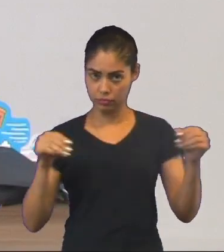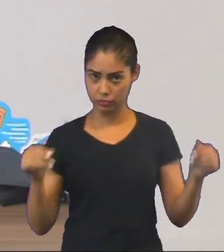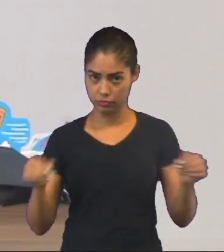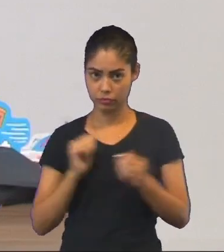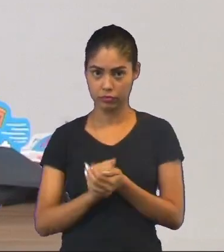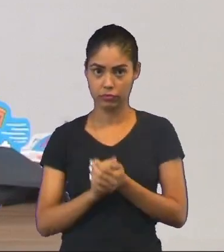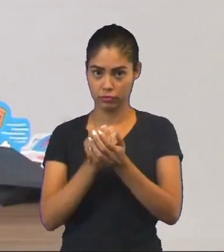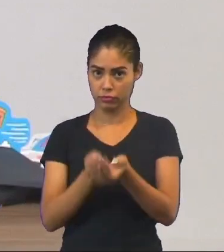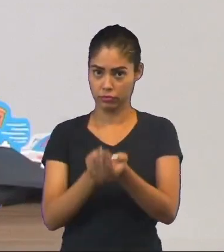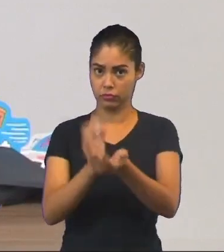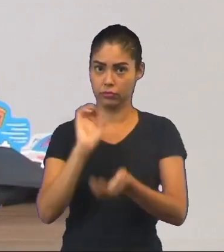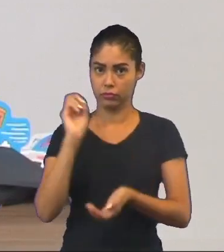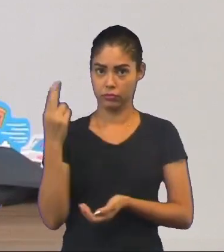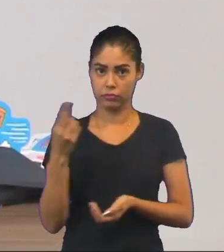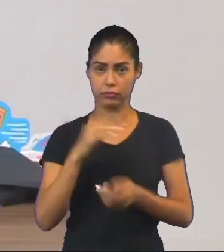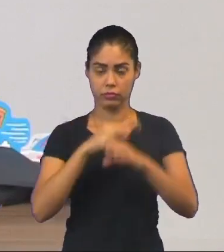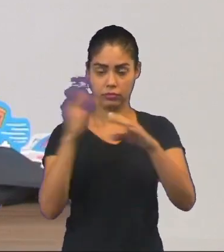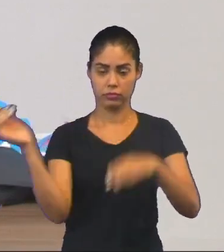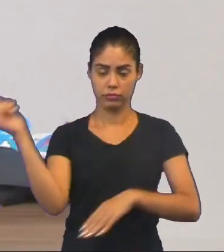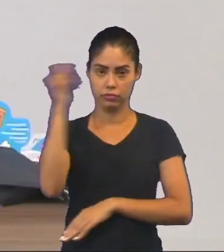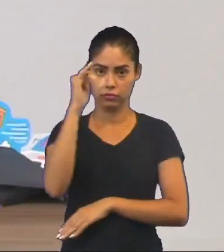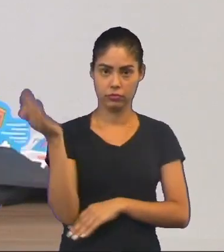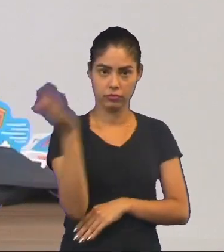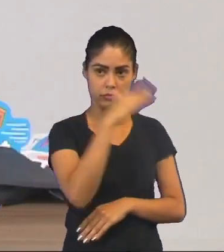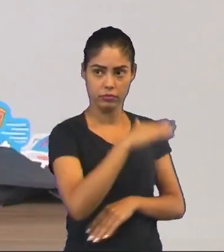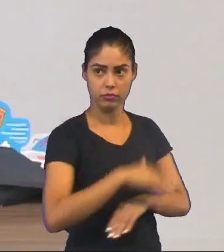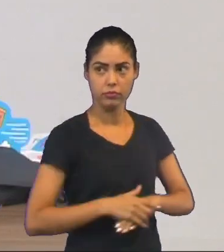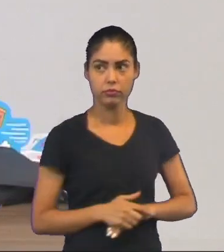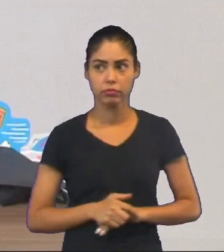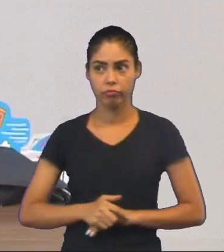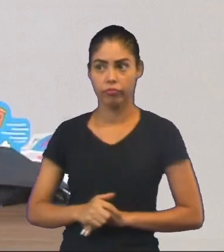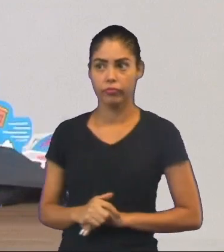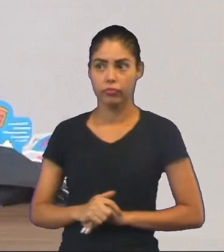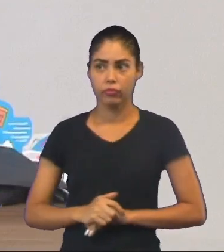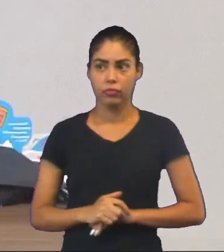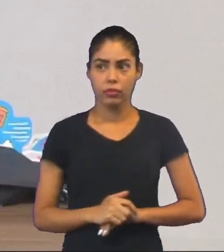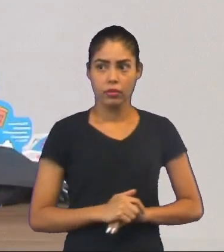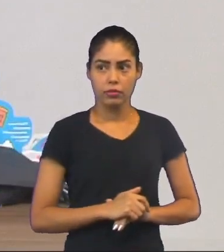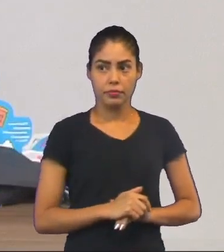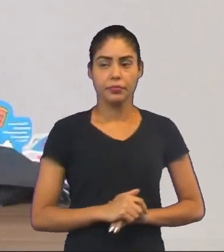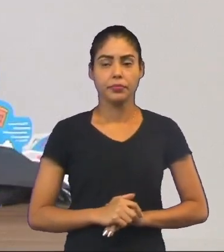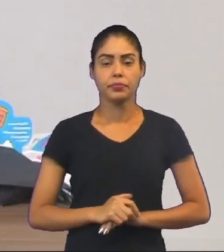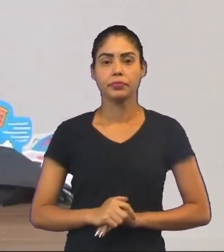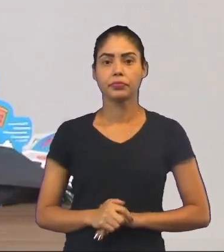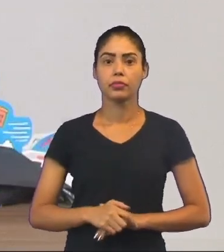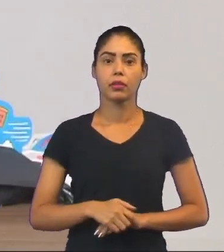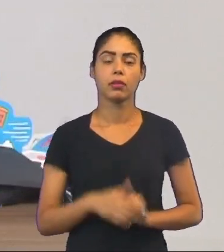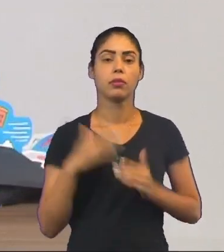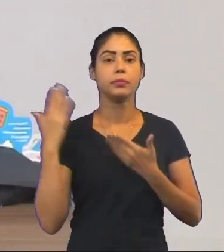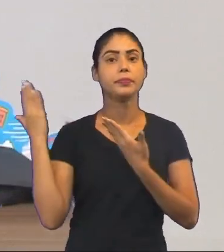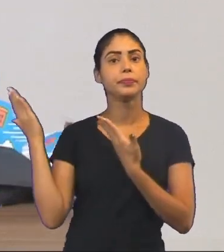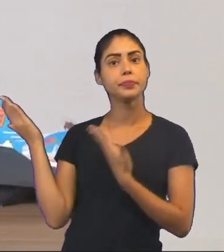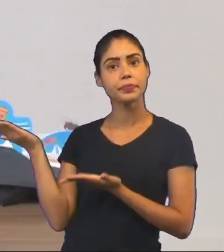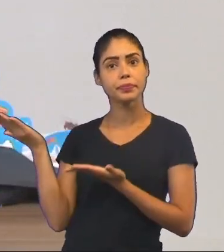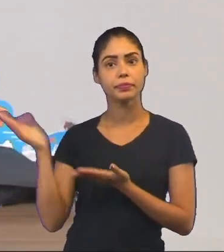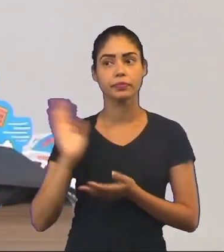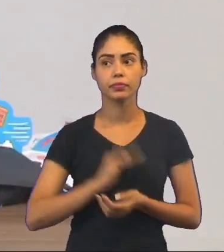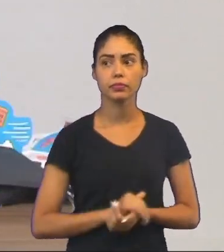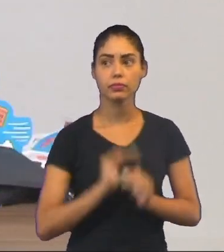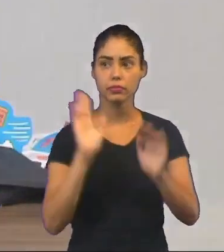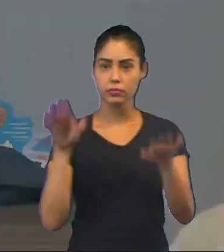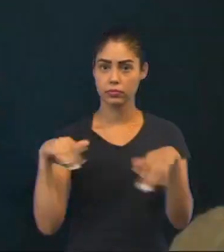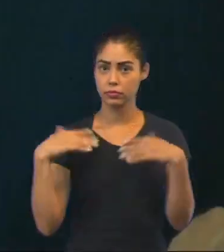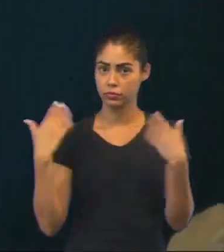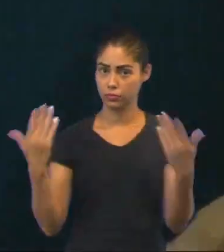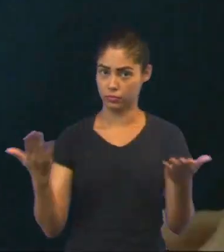terrestre, aquático ou aéreo. Vamos lá, então? Vou pegar aqui esse meio de transporte.